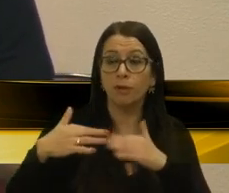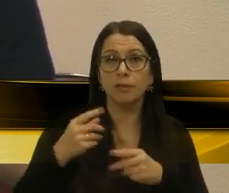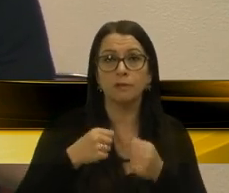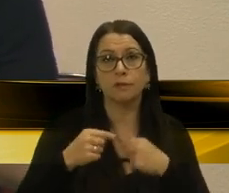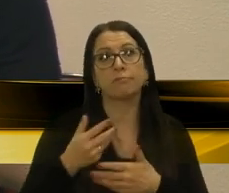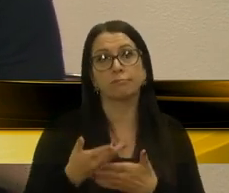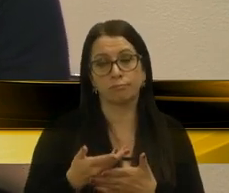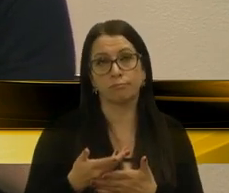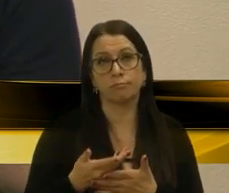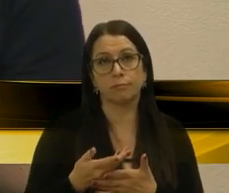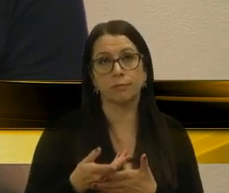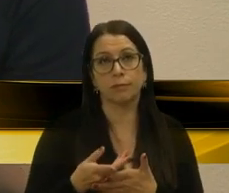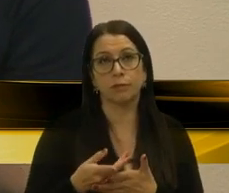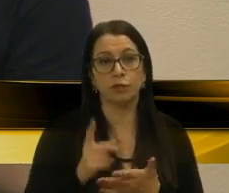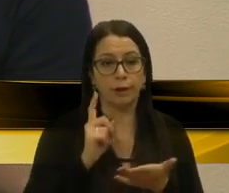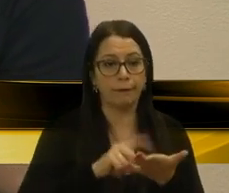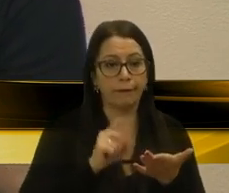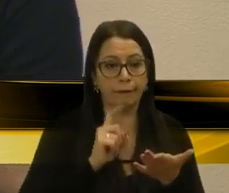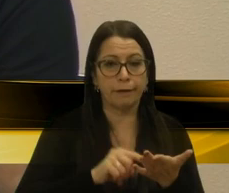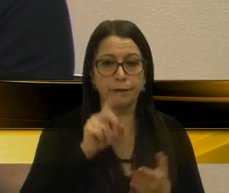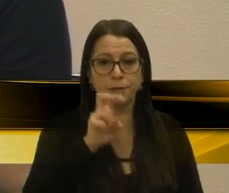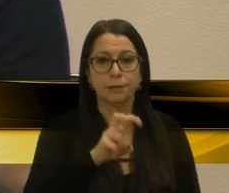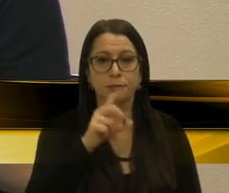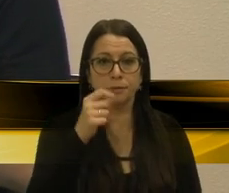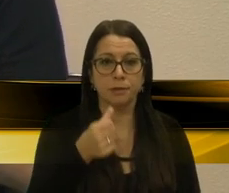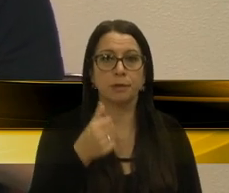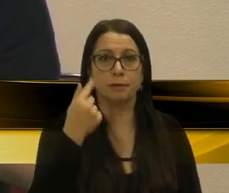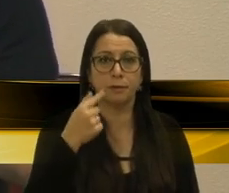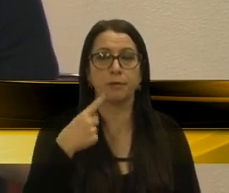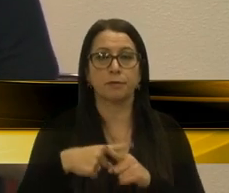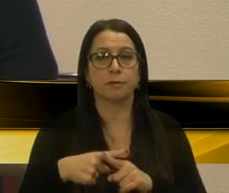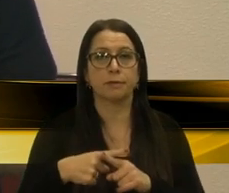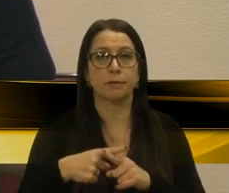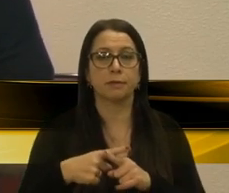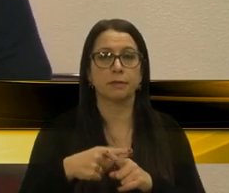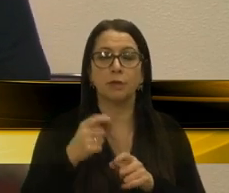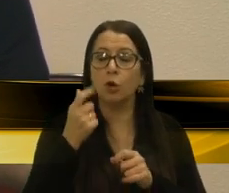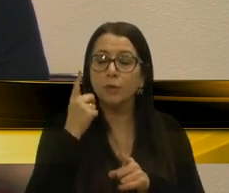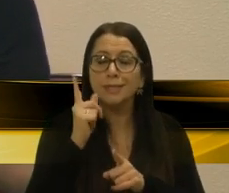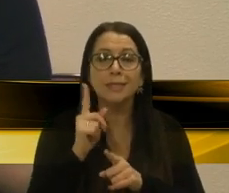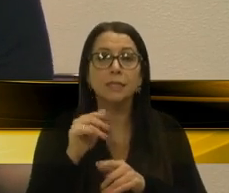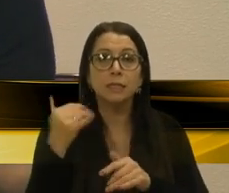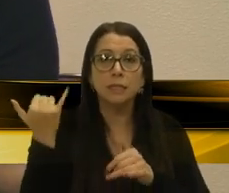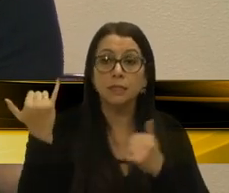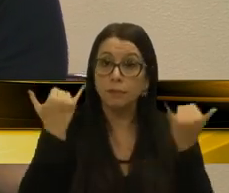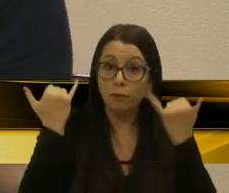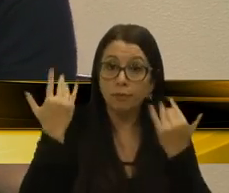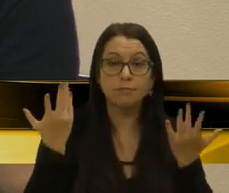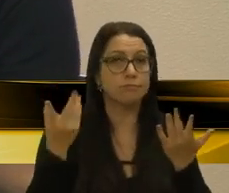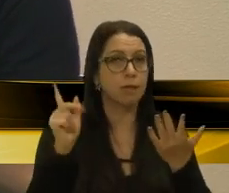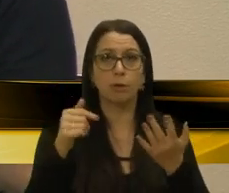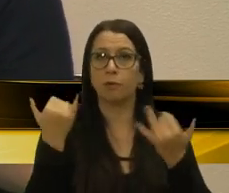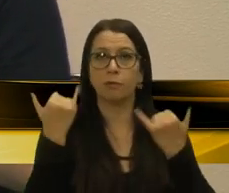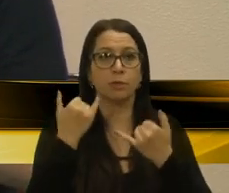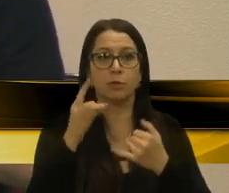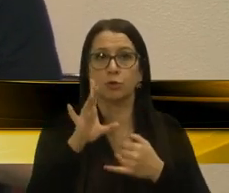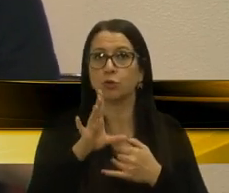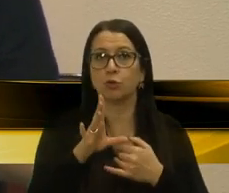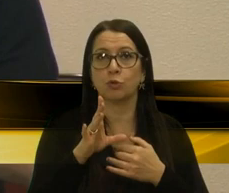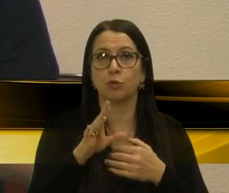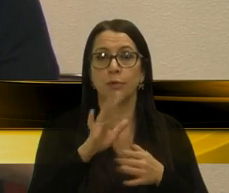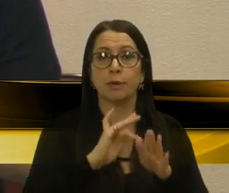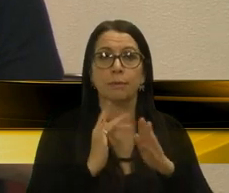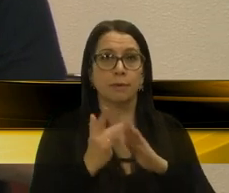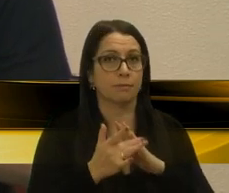financeira, enfim, tinha que clicar 5, 6, 7 vezes, quer dizer, tem que ficar se desdobrando para conseguir essa informação. E não é uma informação só para a